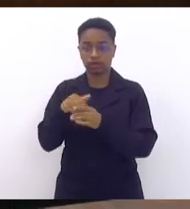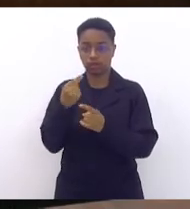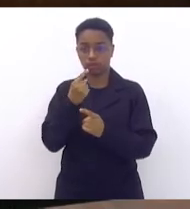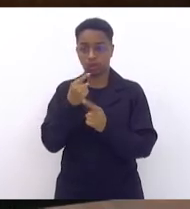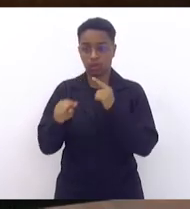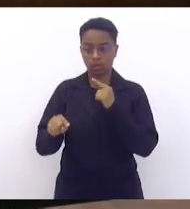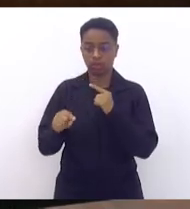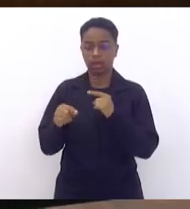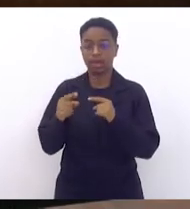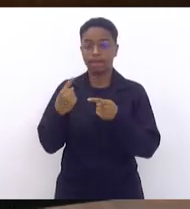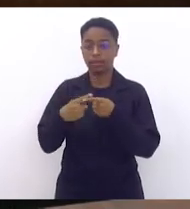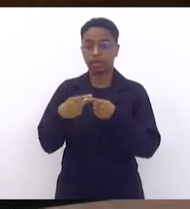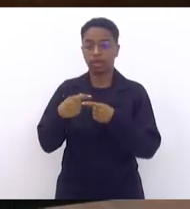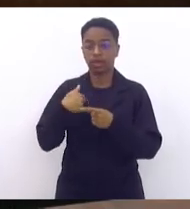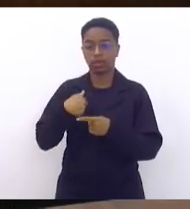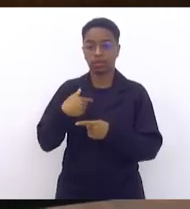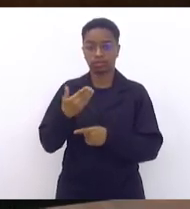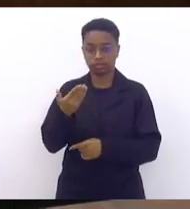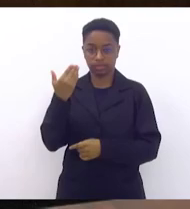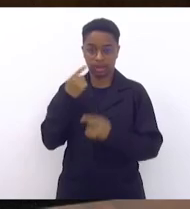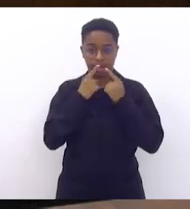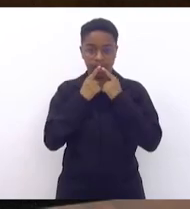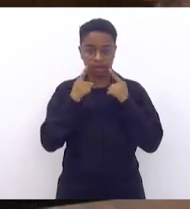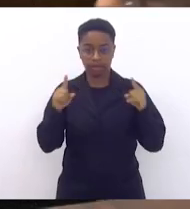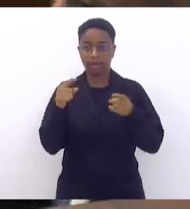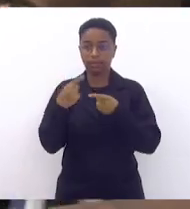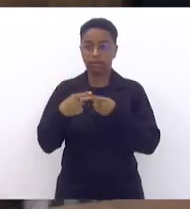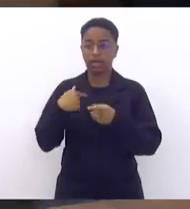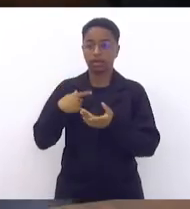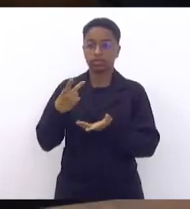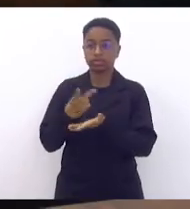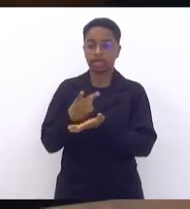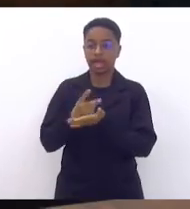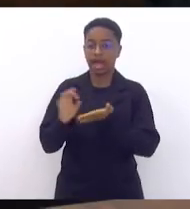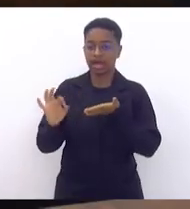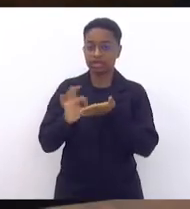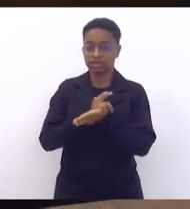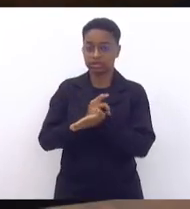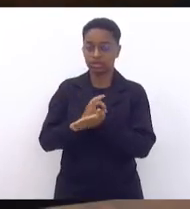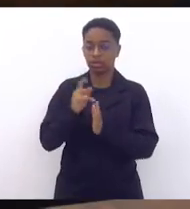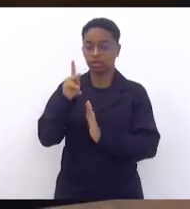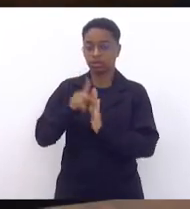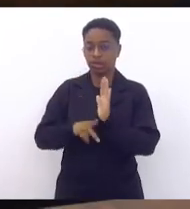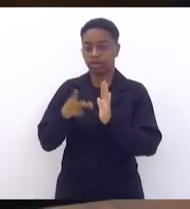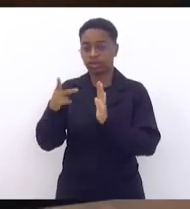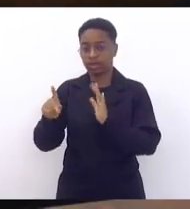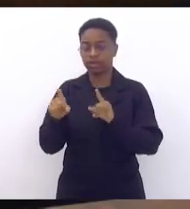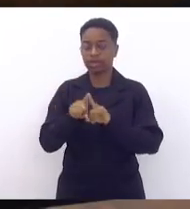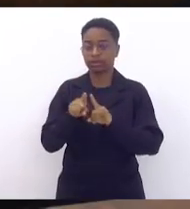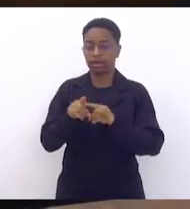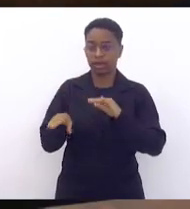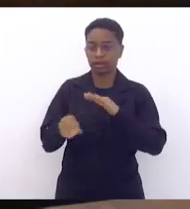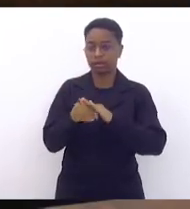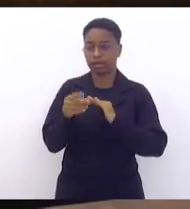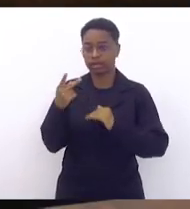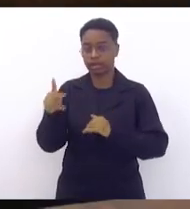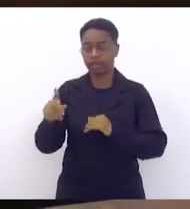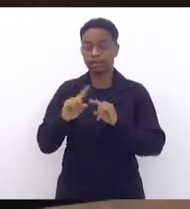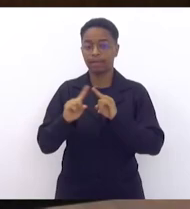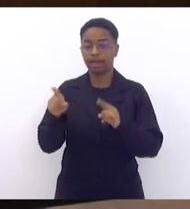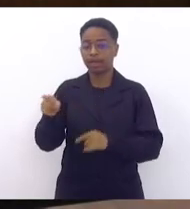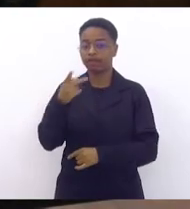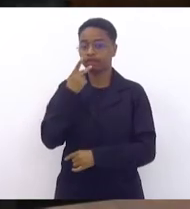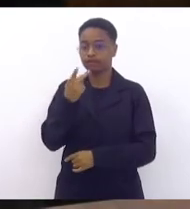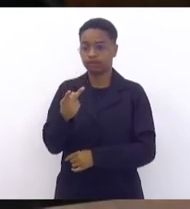com ele, porque eu sempre assino as suas petições, as suas emendas. Ele diz